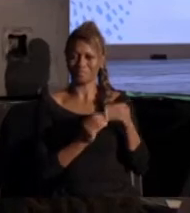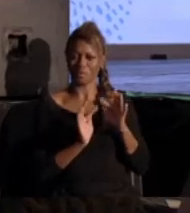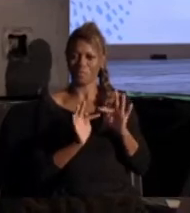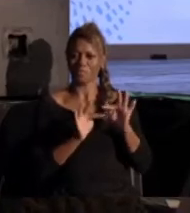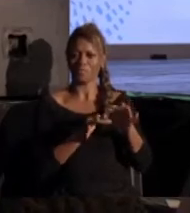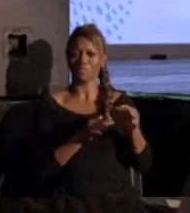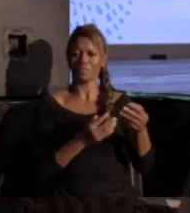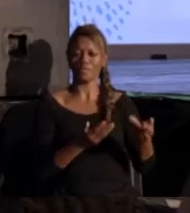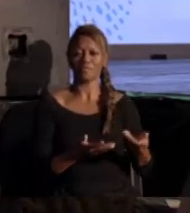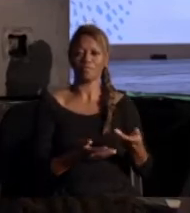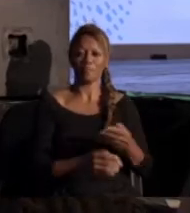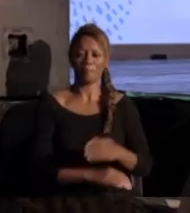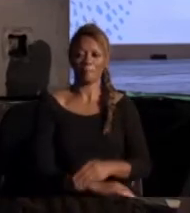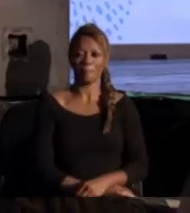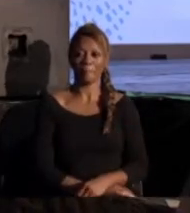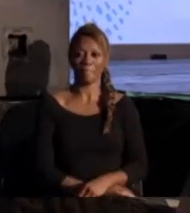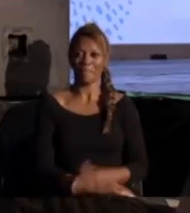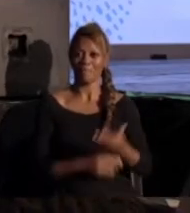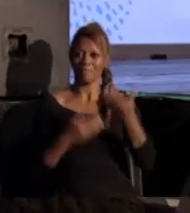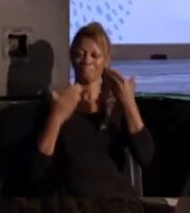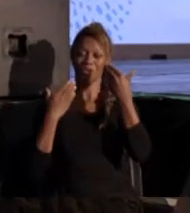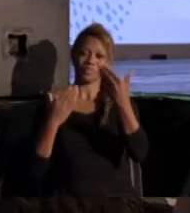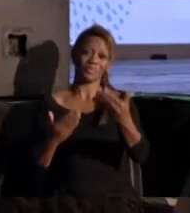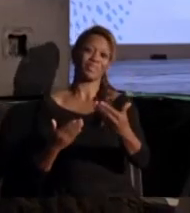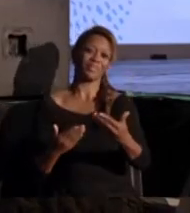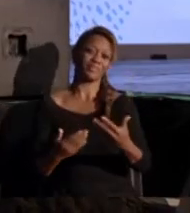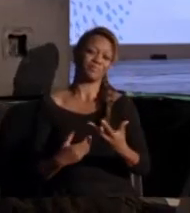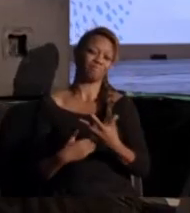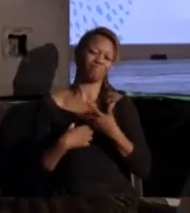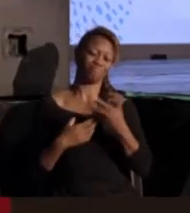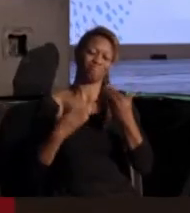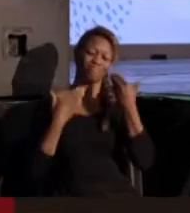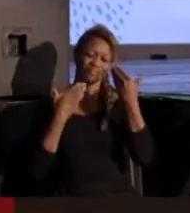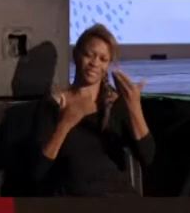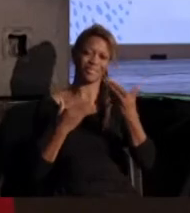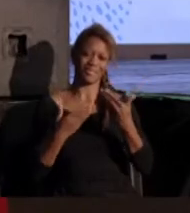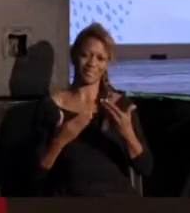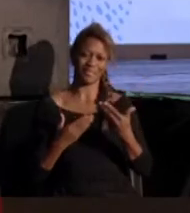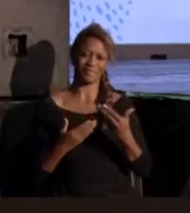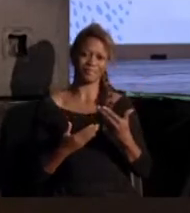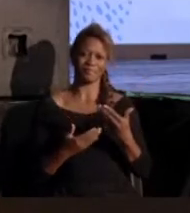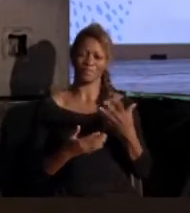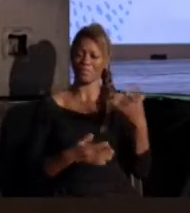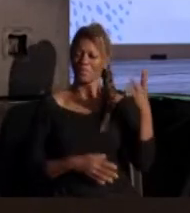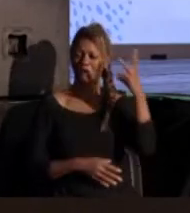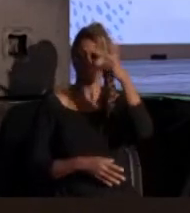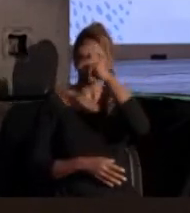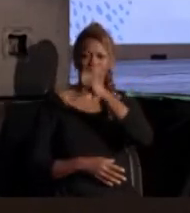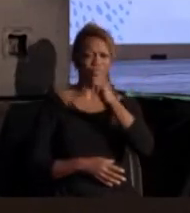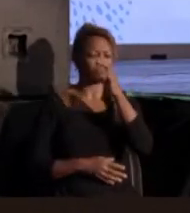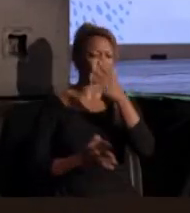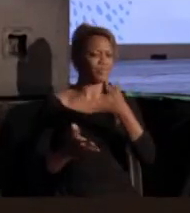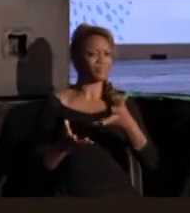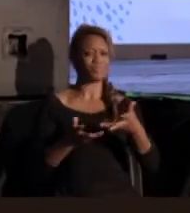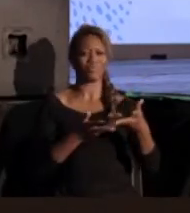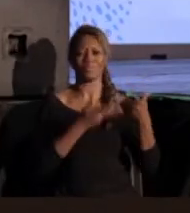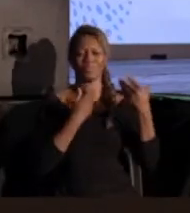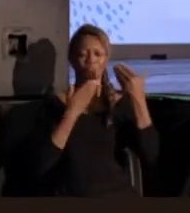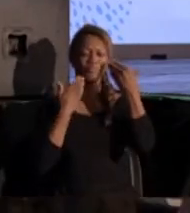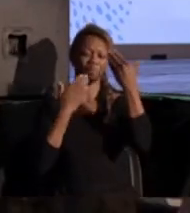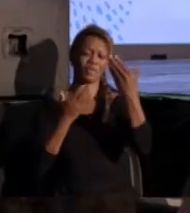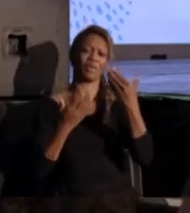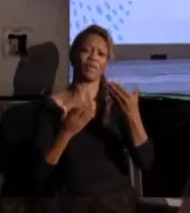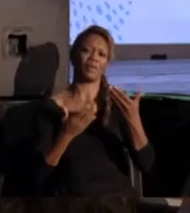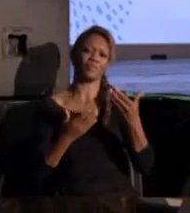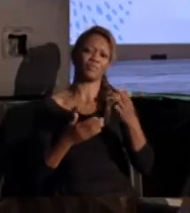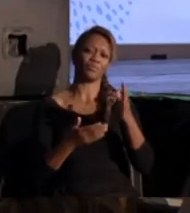final. Só agradecer, o sentimento de gratidão, símbolo do aprendizado aqui, né? Ju, obrigado,